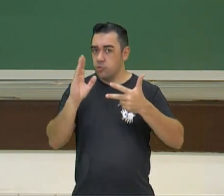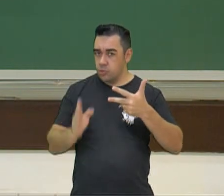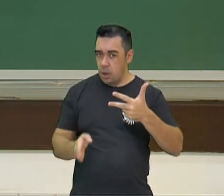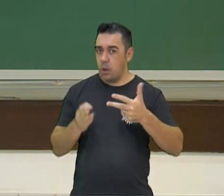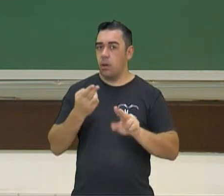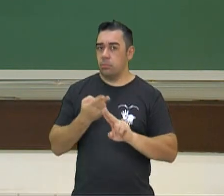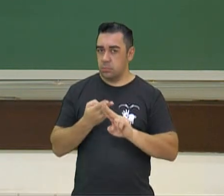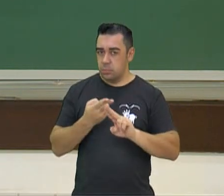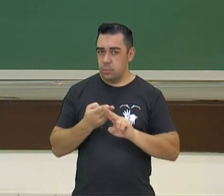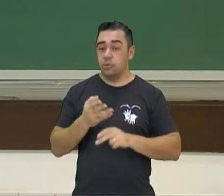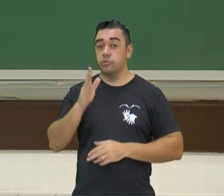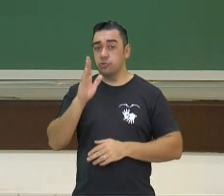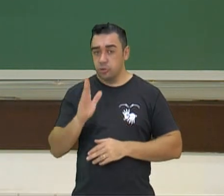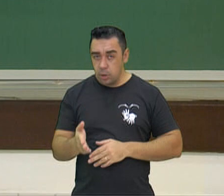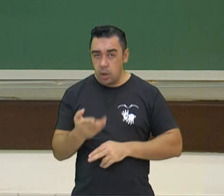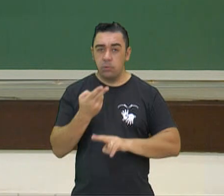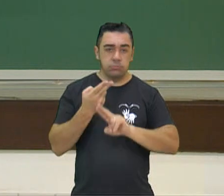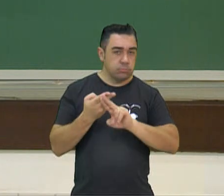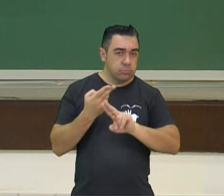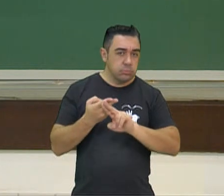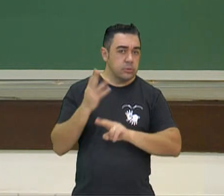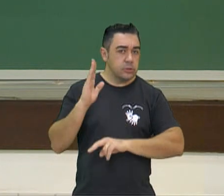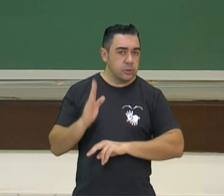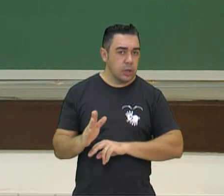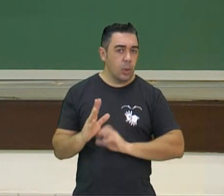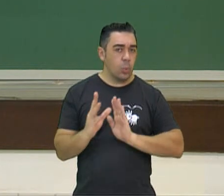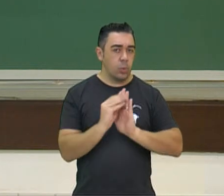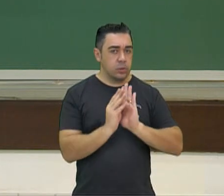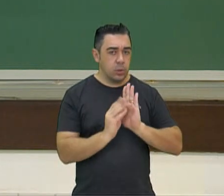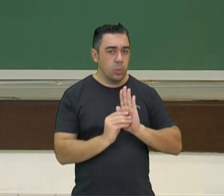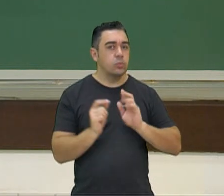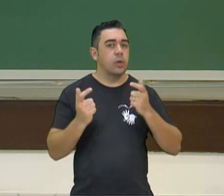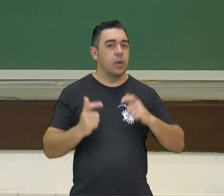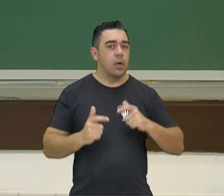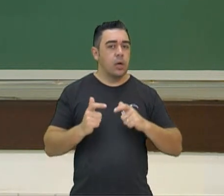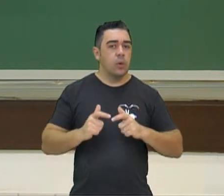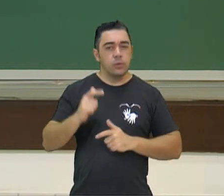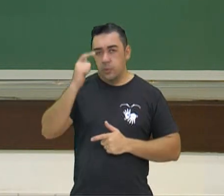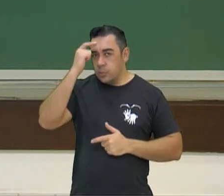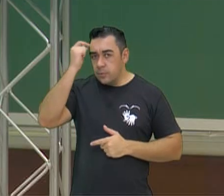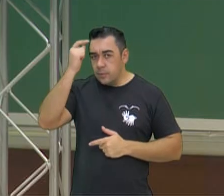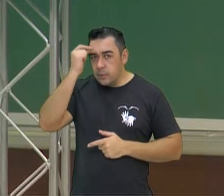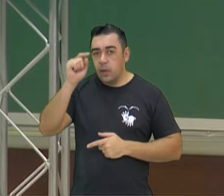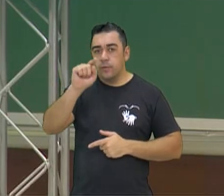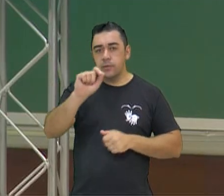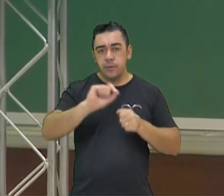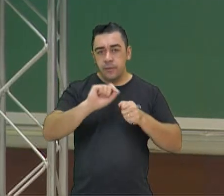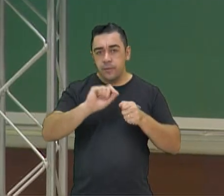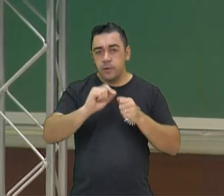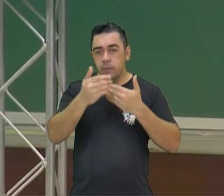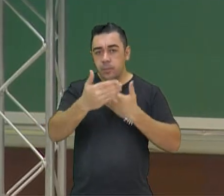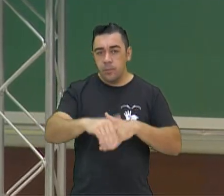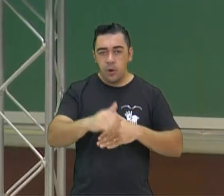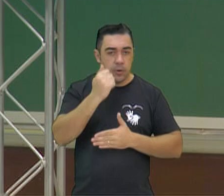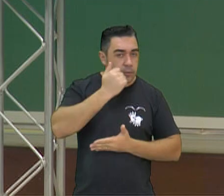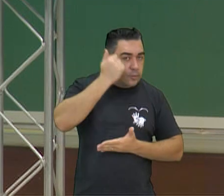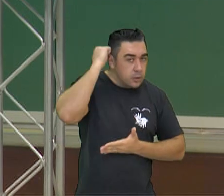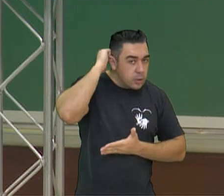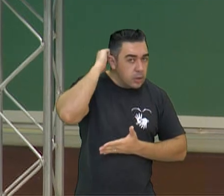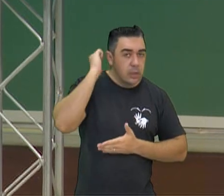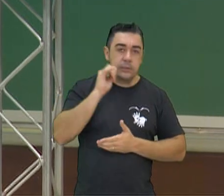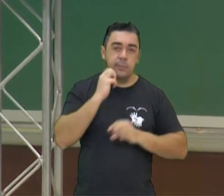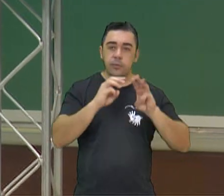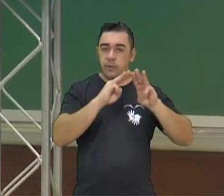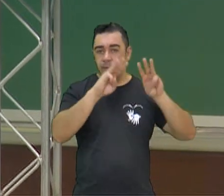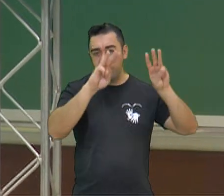é usado e já foi usado nas nossas universidades, seja você que vai fazer vestibular em Curitiba para